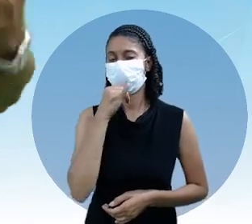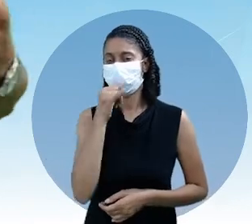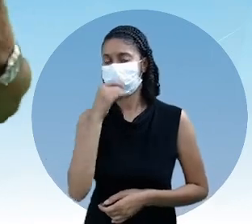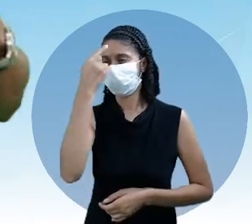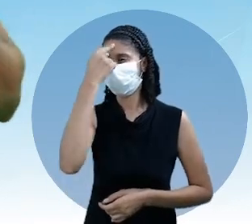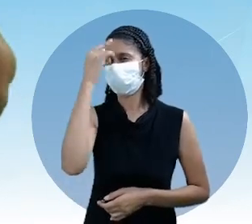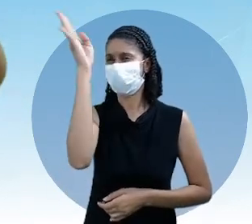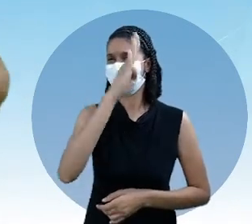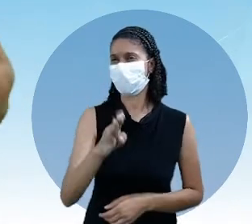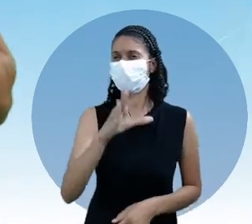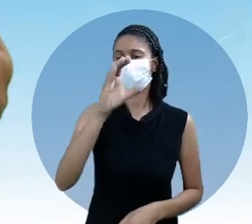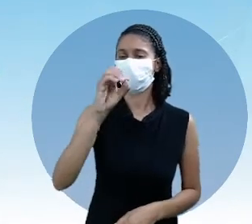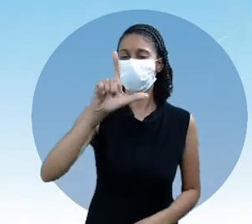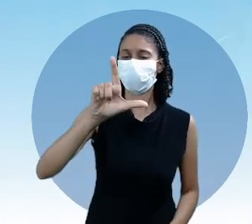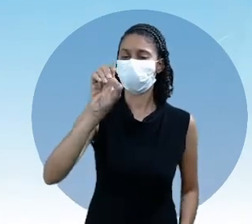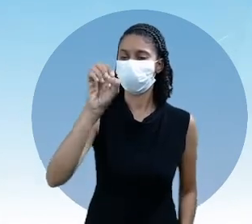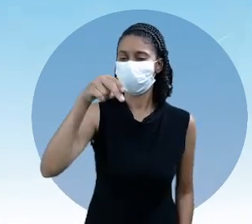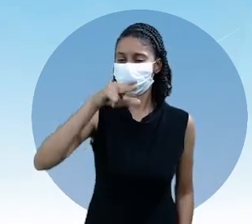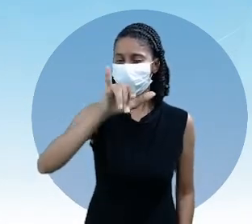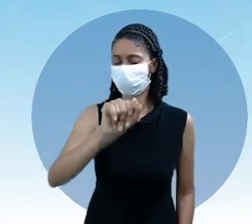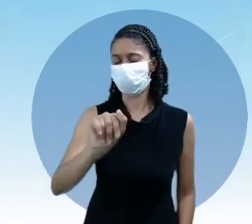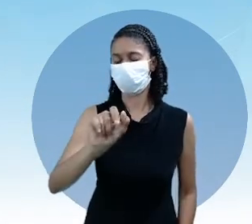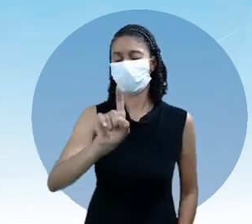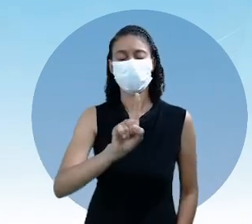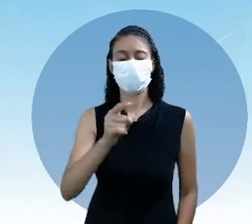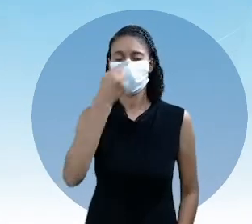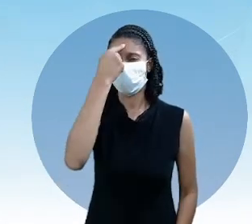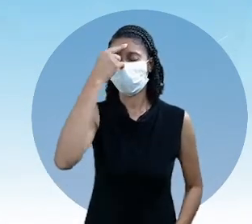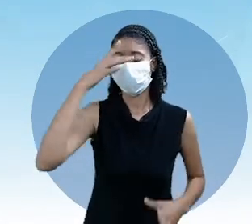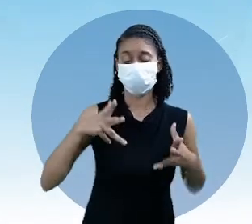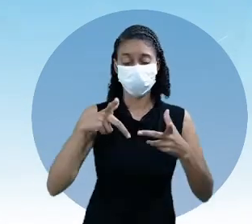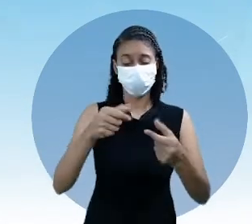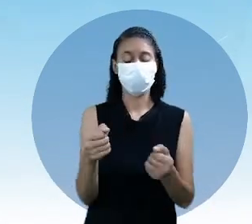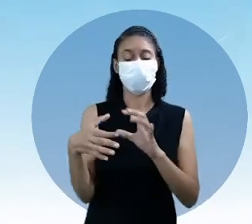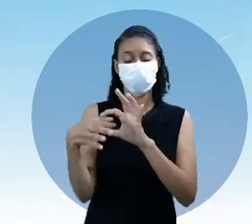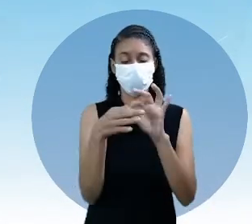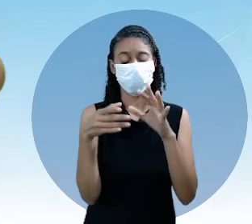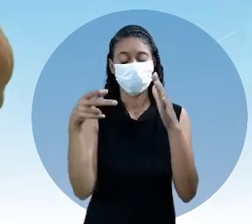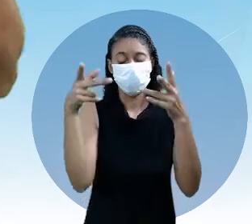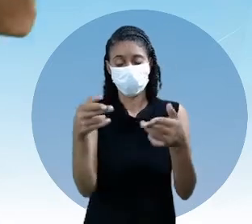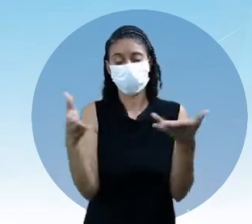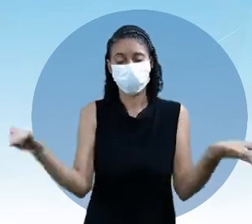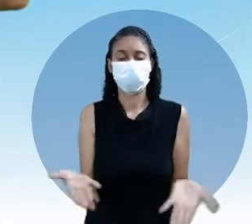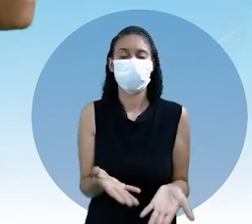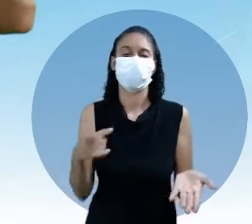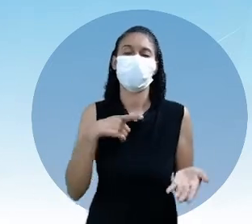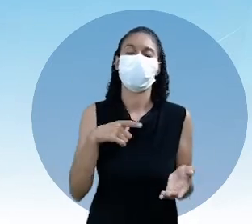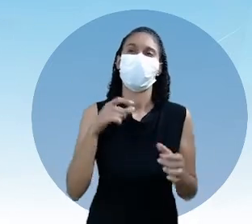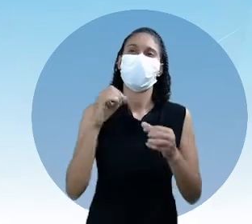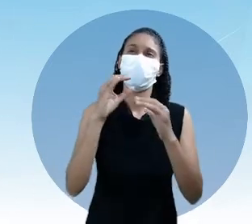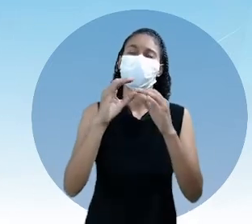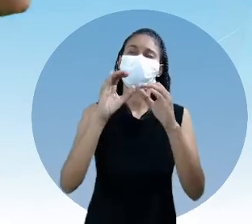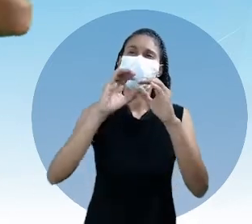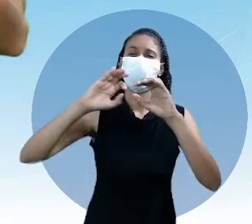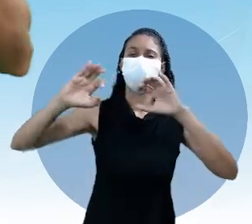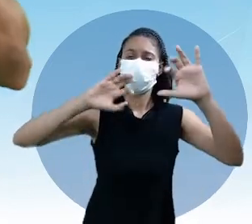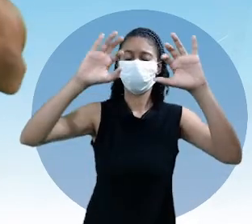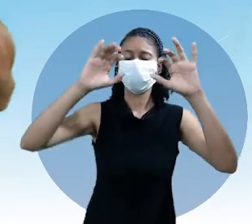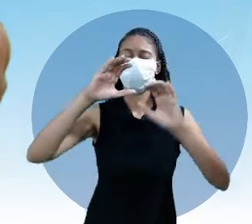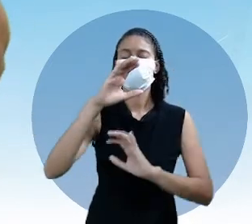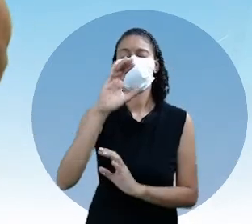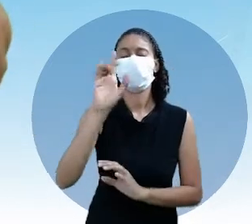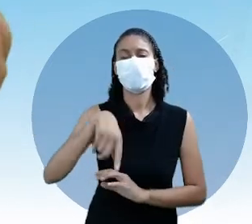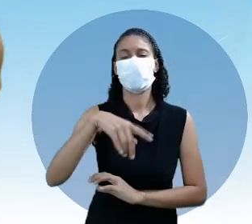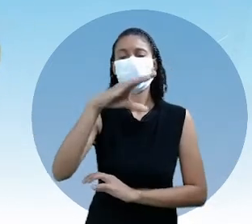não pensa num todo, numa unidade como nós compreendemos hoje, não é? Então, tínhamos as divisões em capitanias,